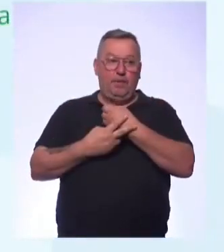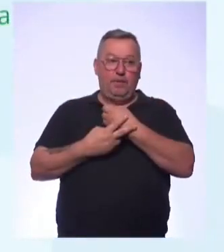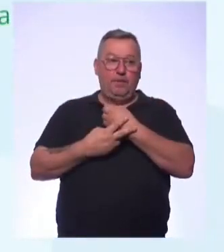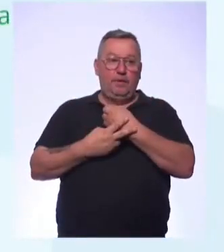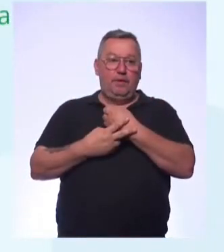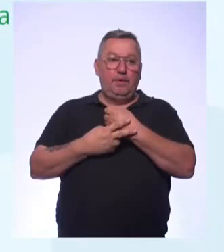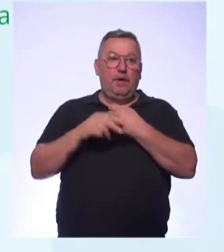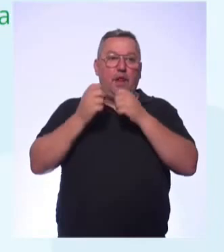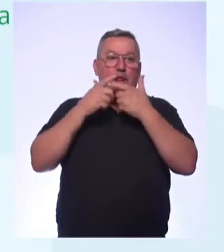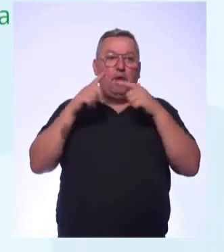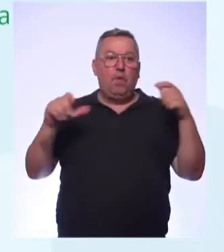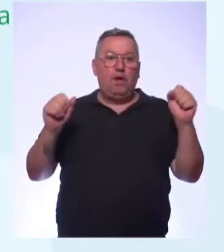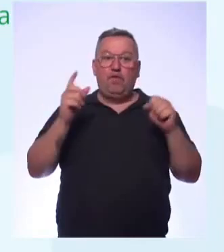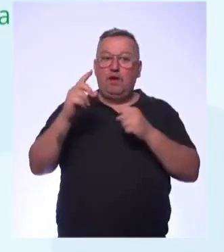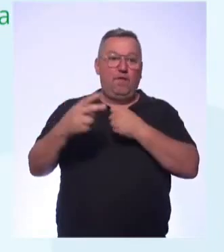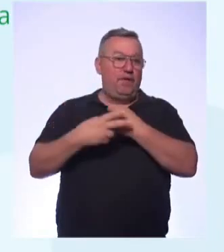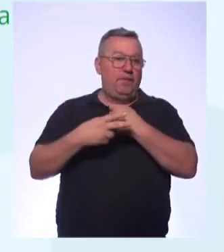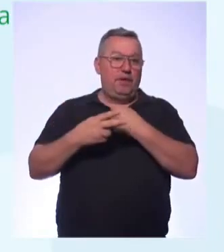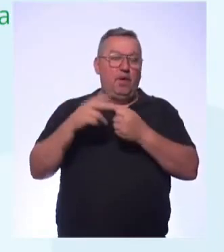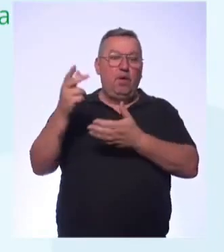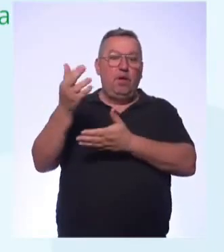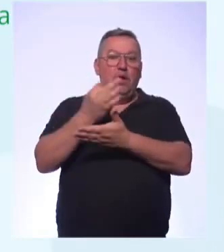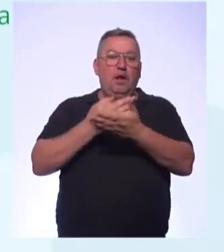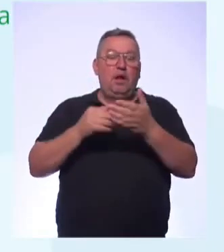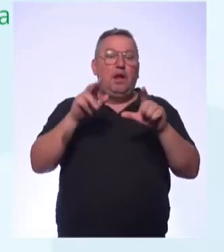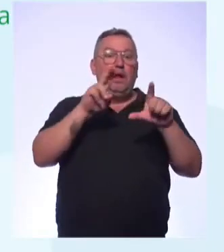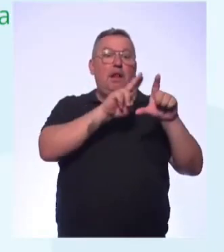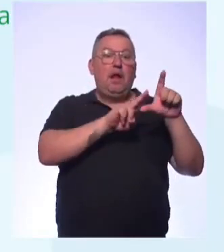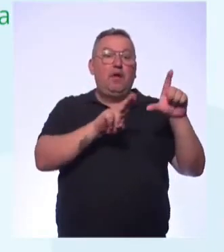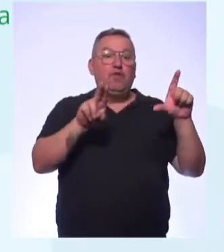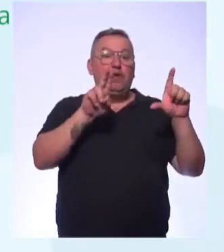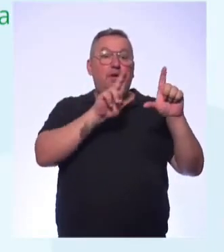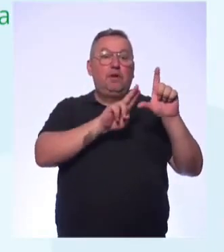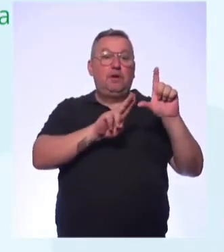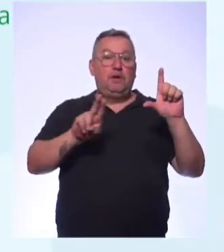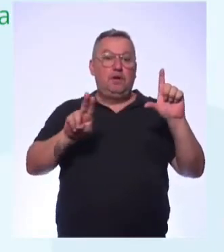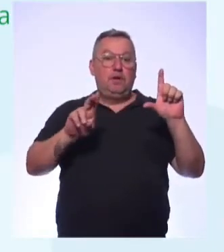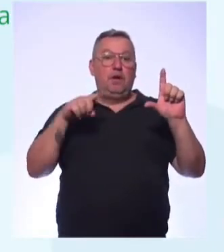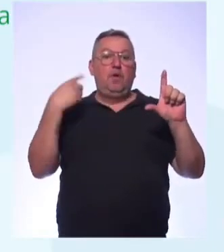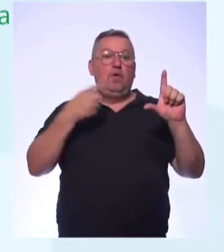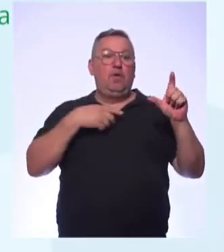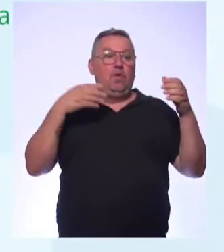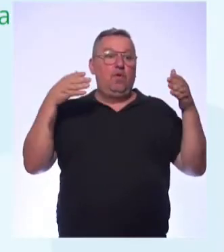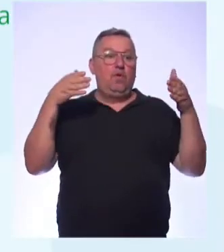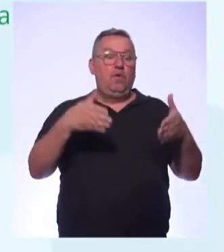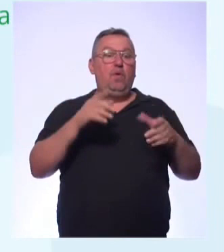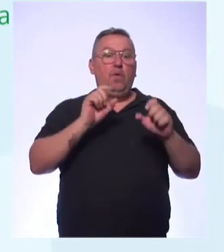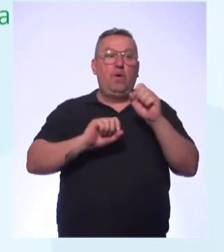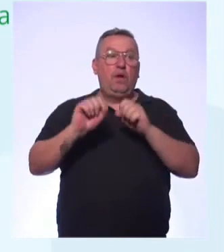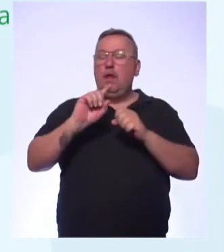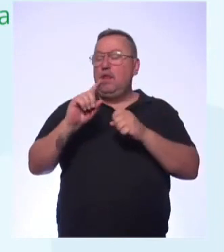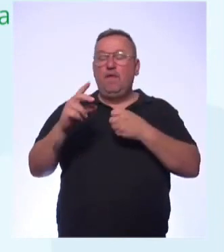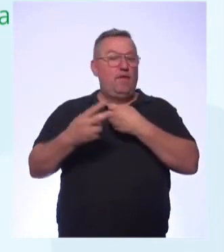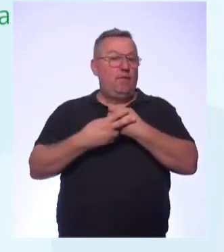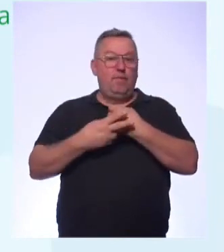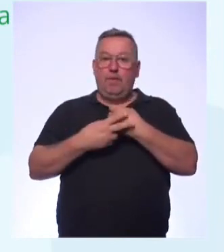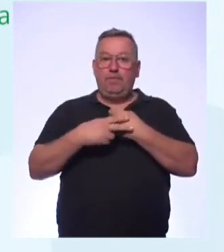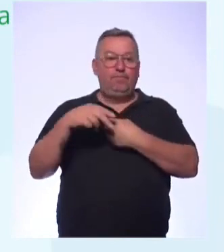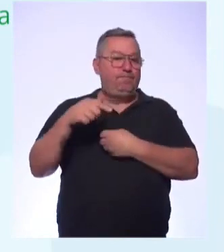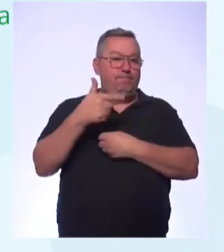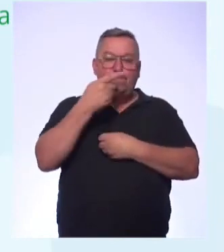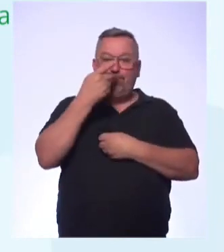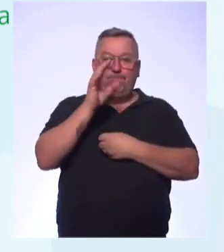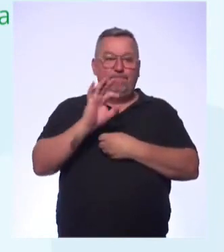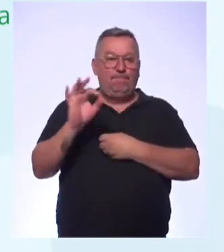verbal, linguagem não verbal, gravura e legenda. Então, o nosso foco foi a linguagem não verbal mesmo. Nós não chegamos